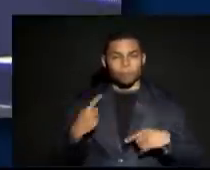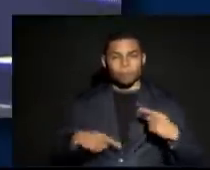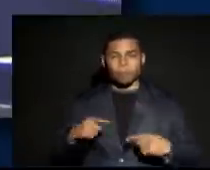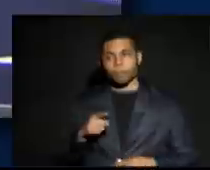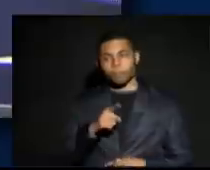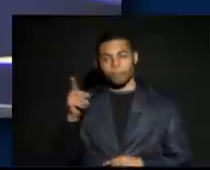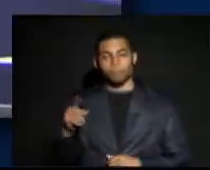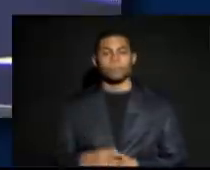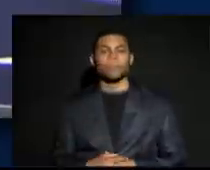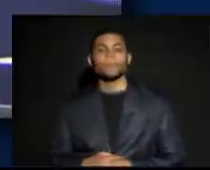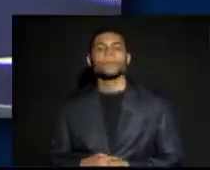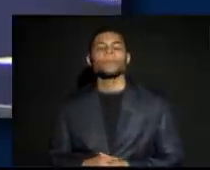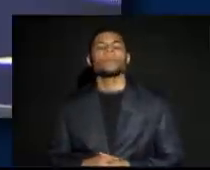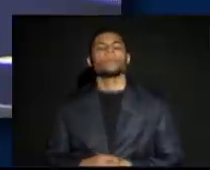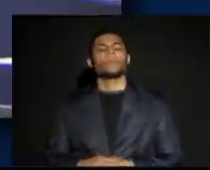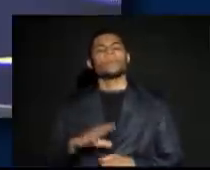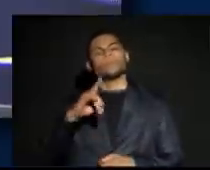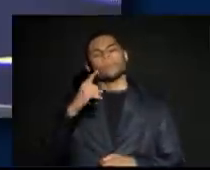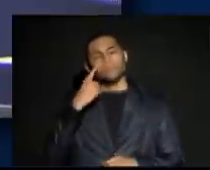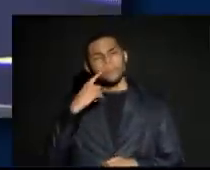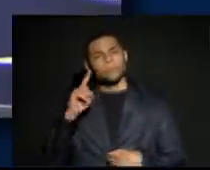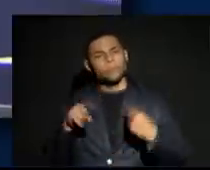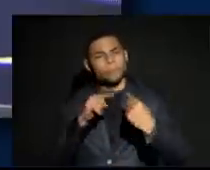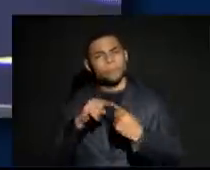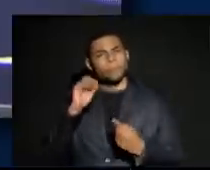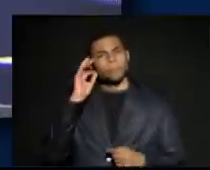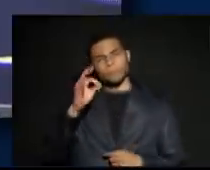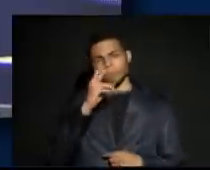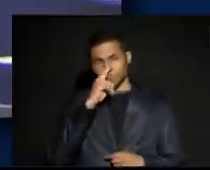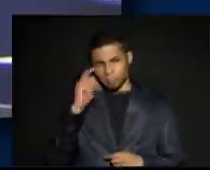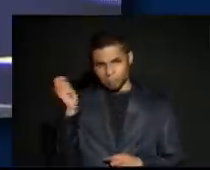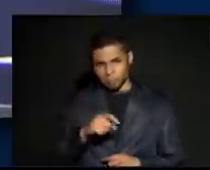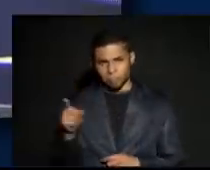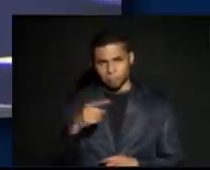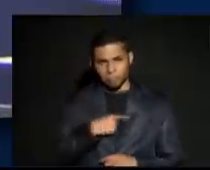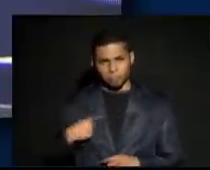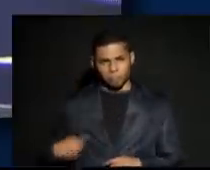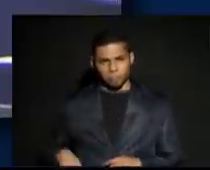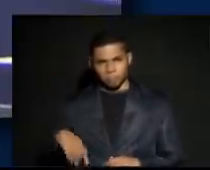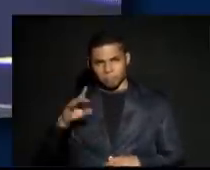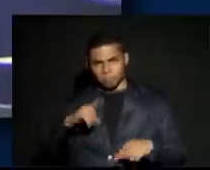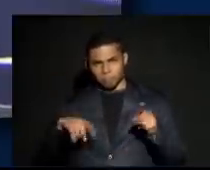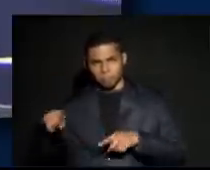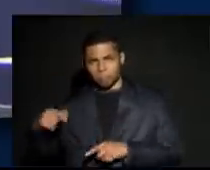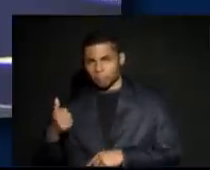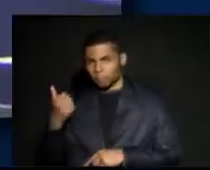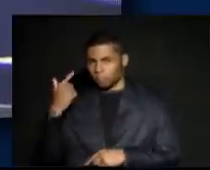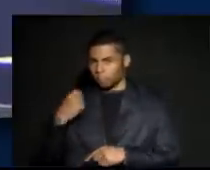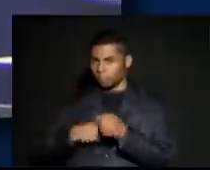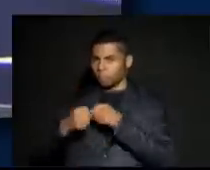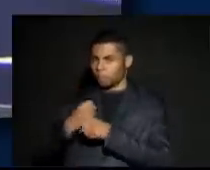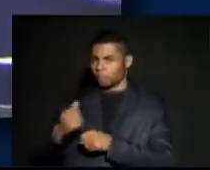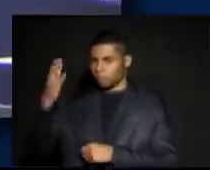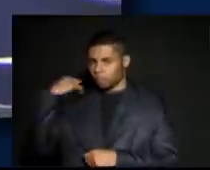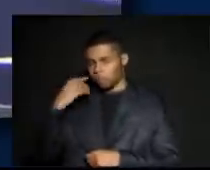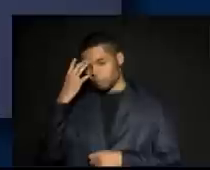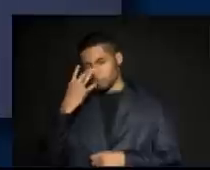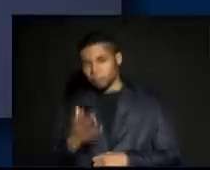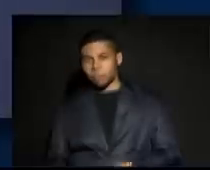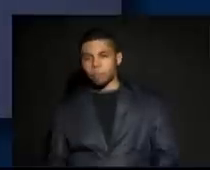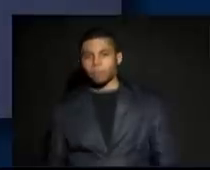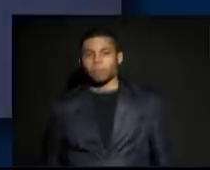affordability será que olhando à frente a gente vai ter uma China que vai ser um pouco mais volátil do que foi no passado